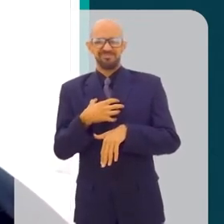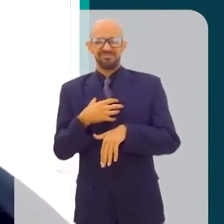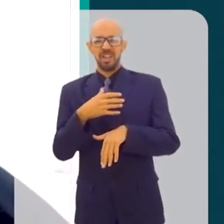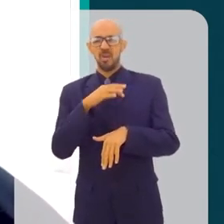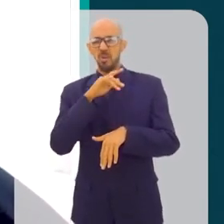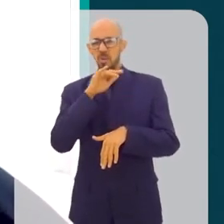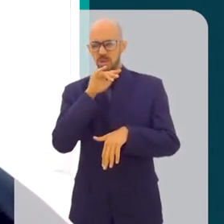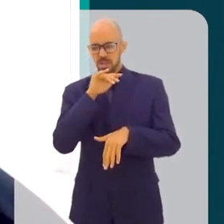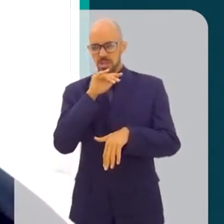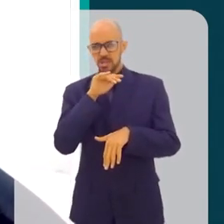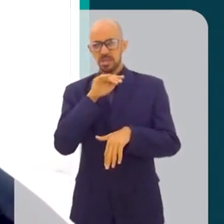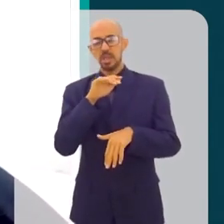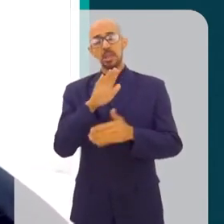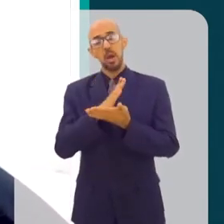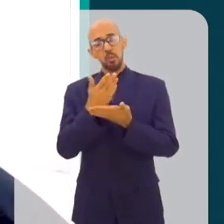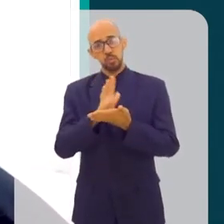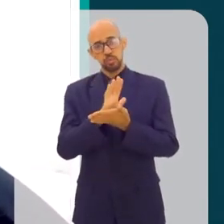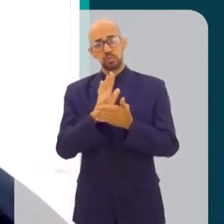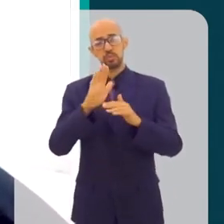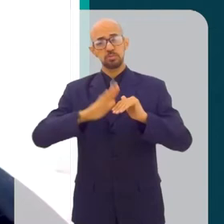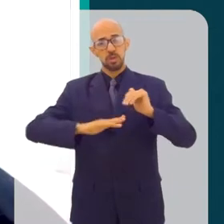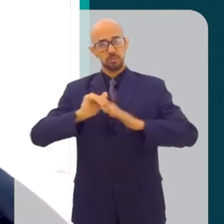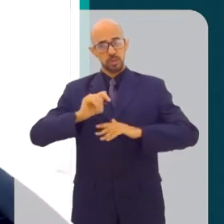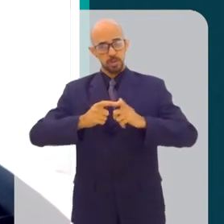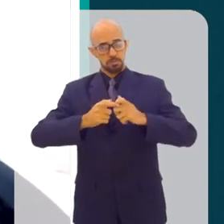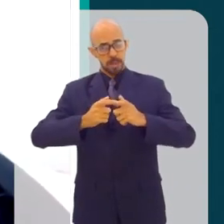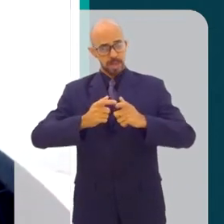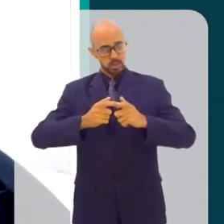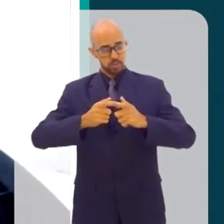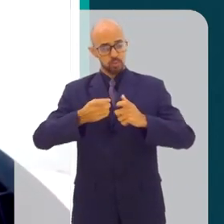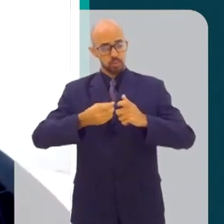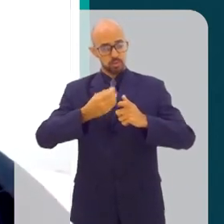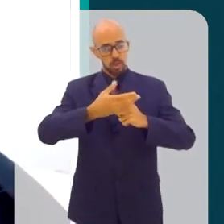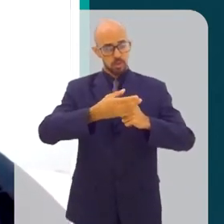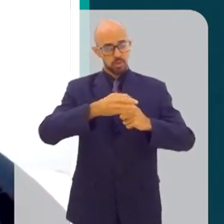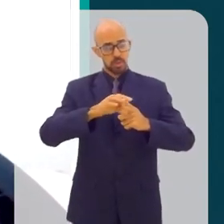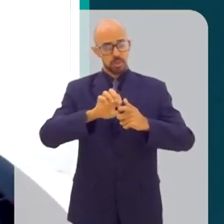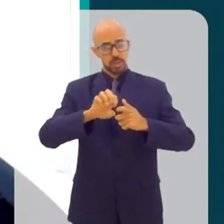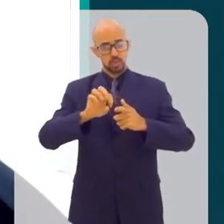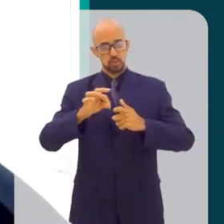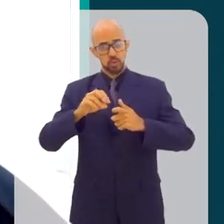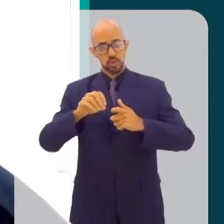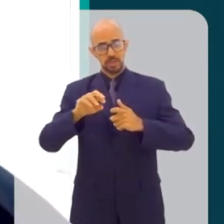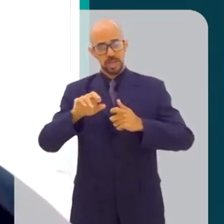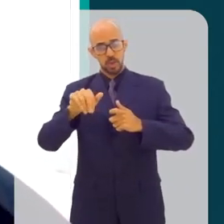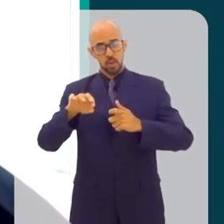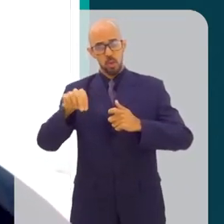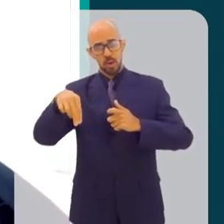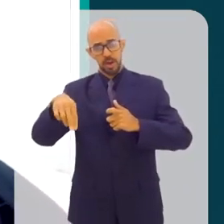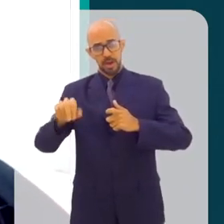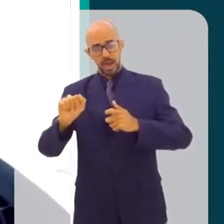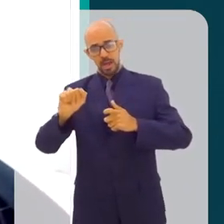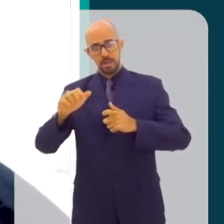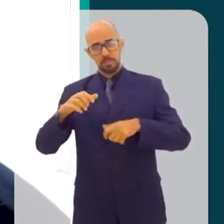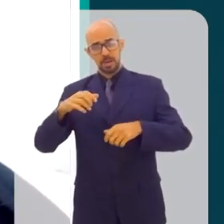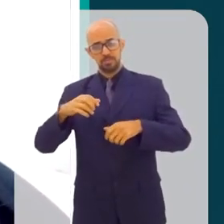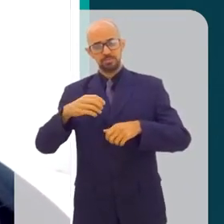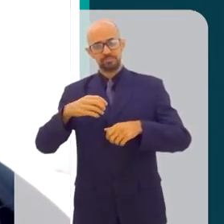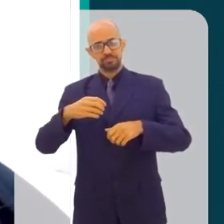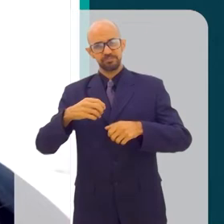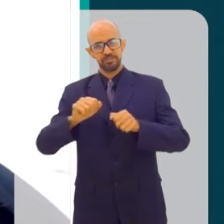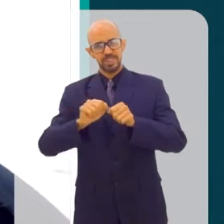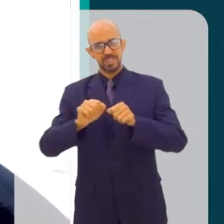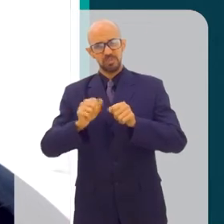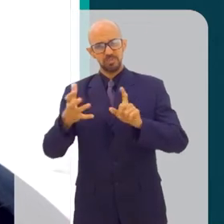que muitos endócrinos prescrevem testosterona para trazer mais vigor, tá? E na